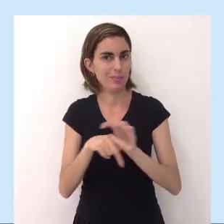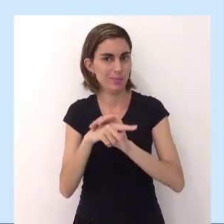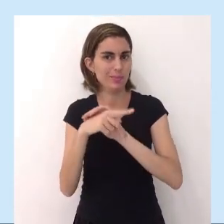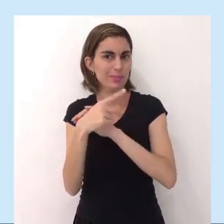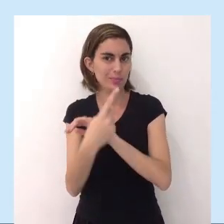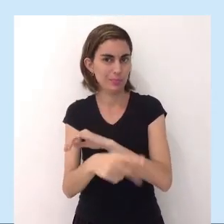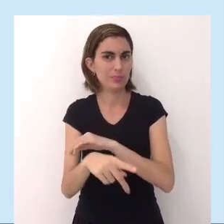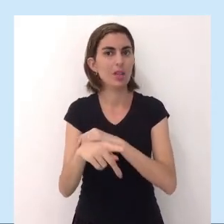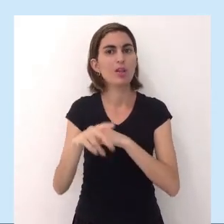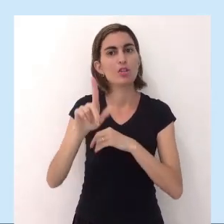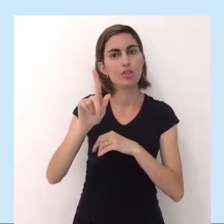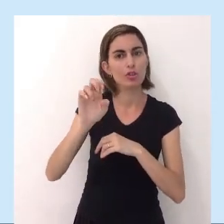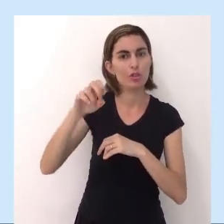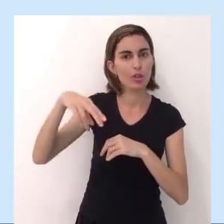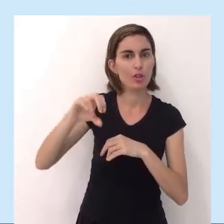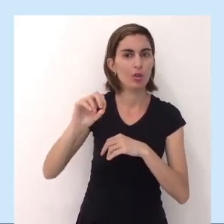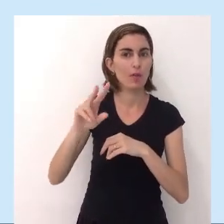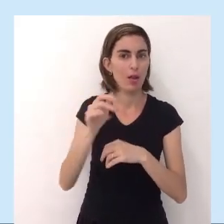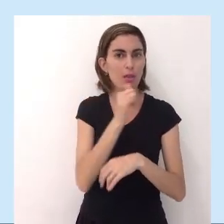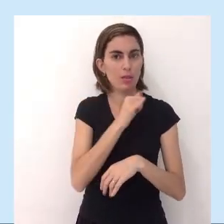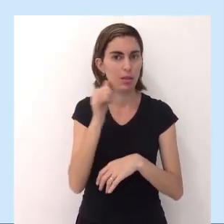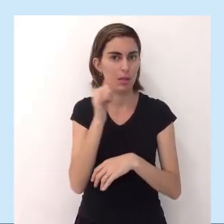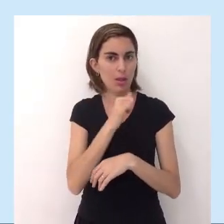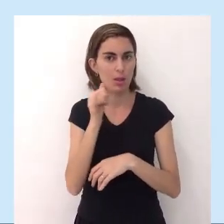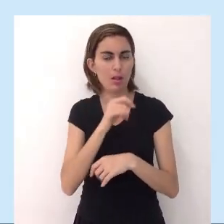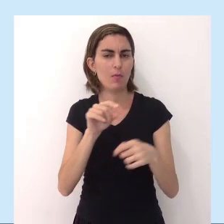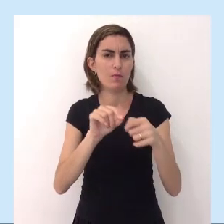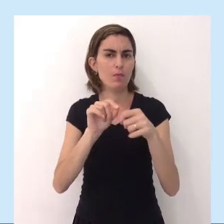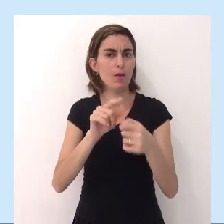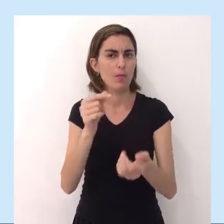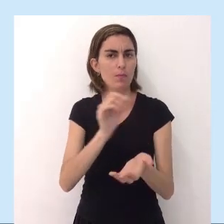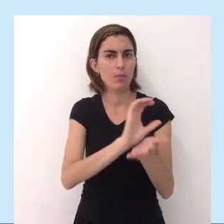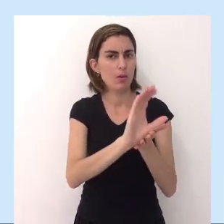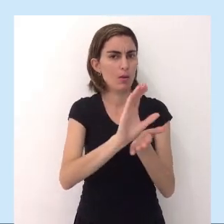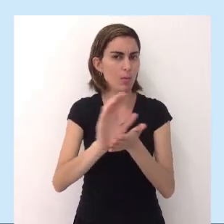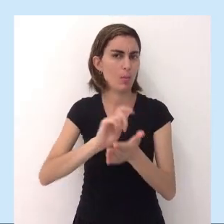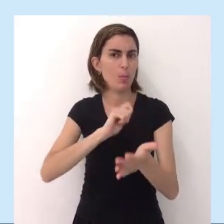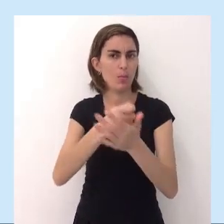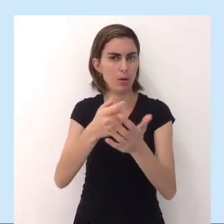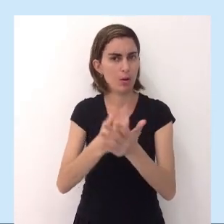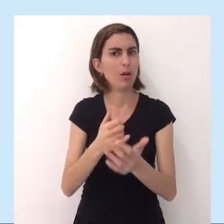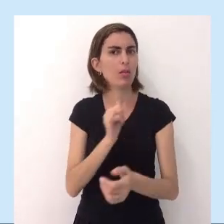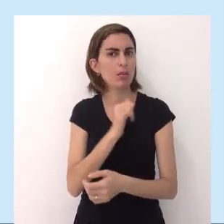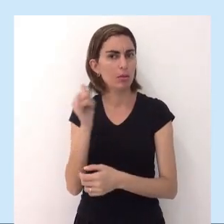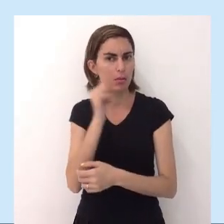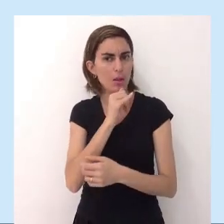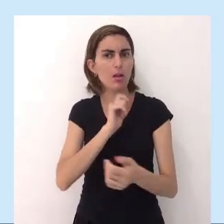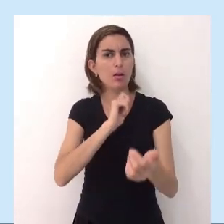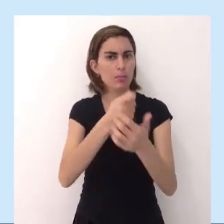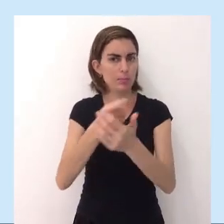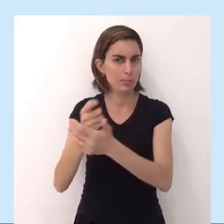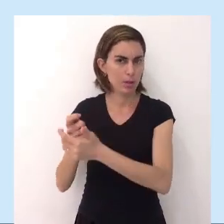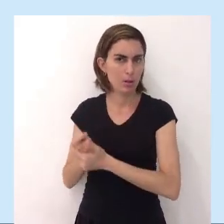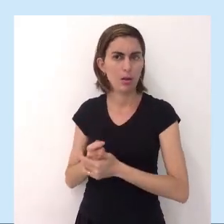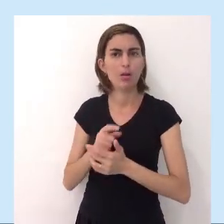Considerado espanhol, mas ele era de Gênova, ele era italiano, ele foi financiado por muitos italianos,